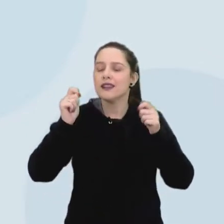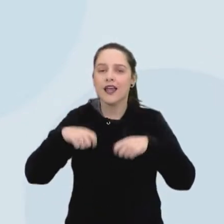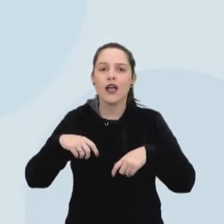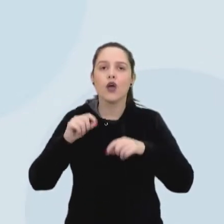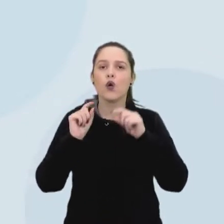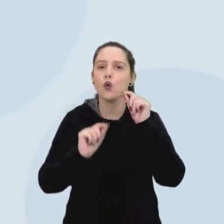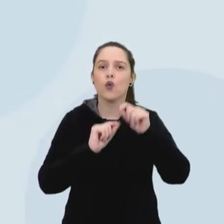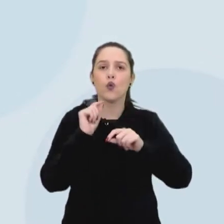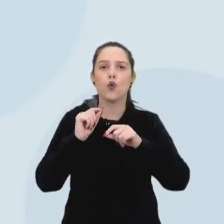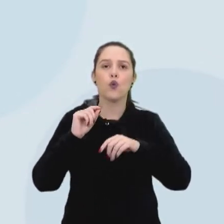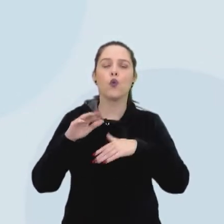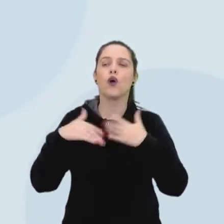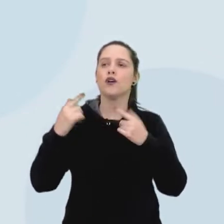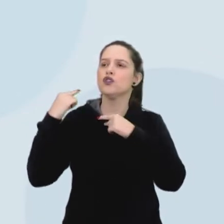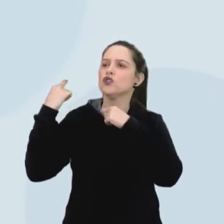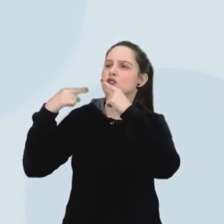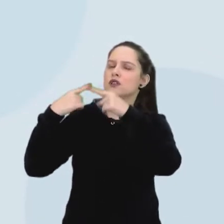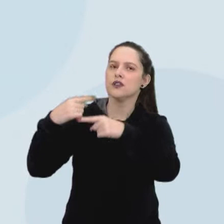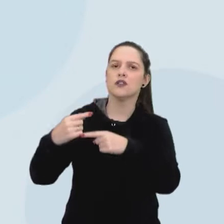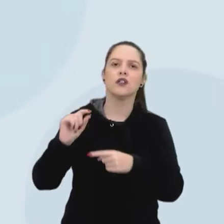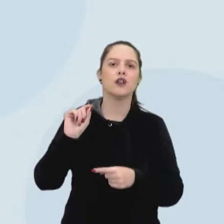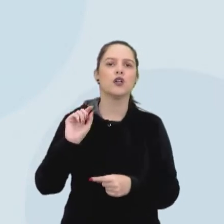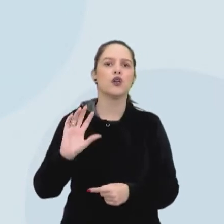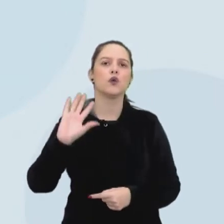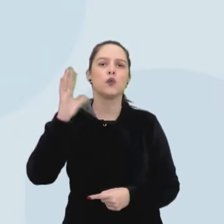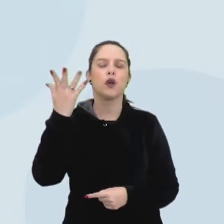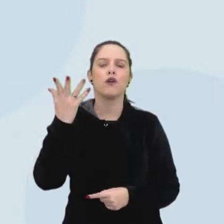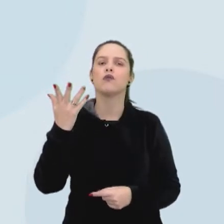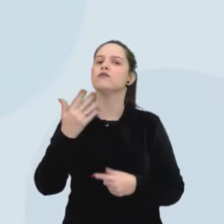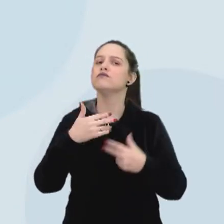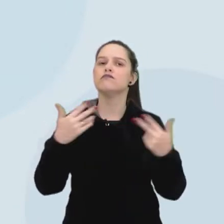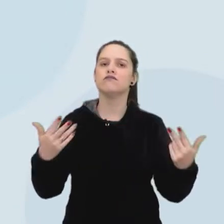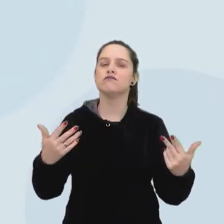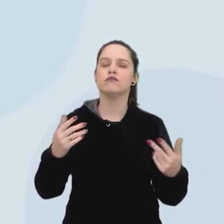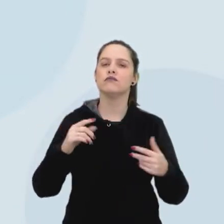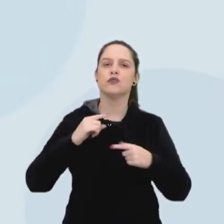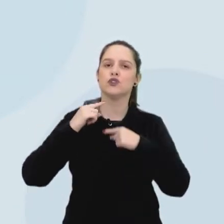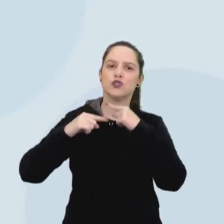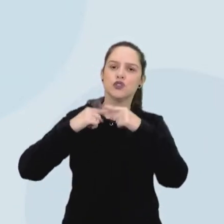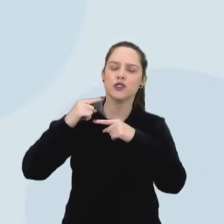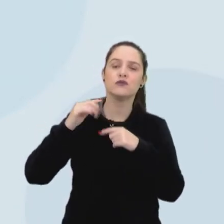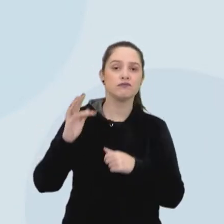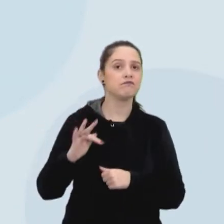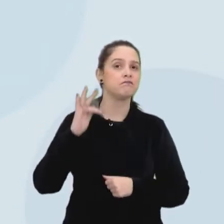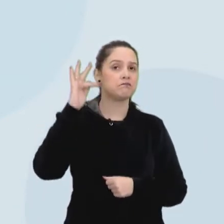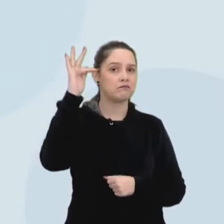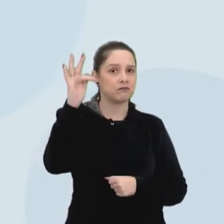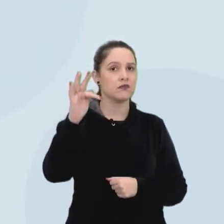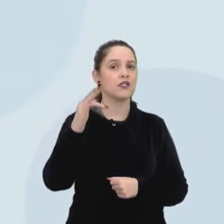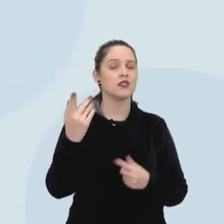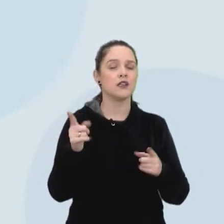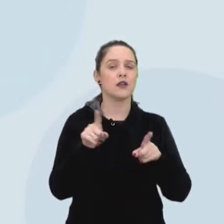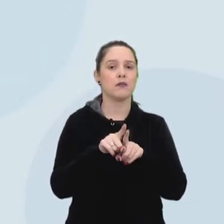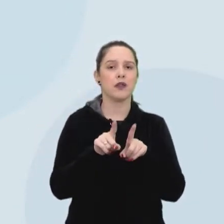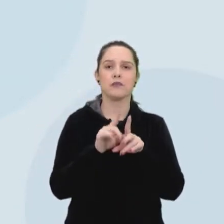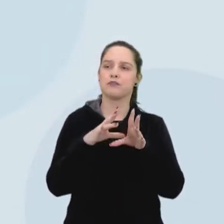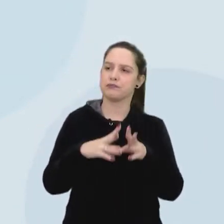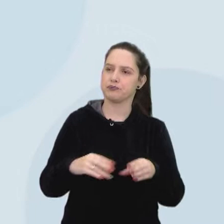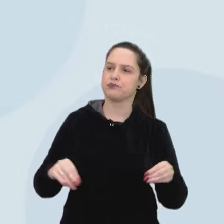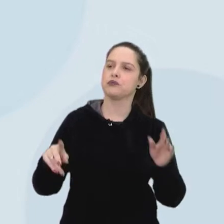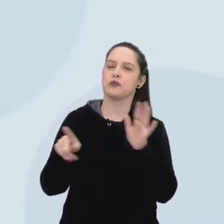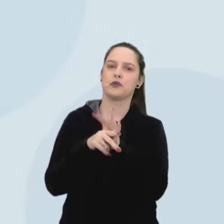da geração atual sem comprometer a capacidade das gerações futuras de satisfazerem as suas